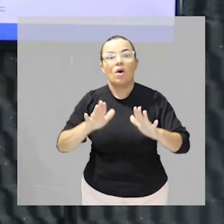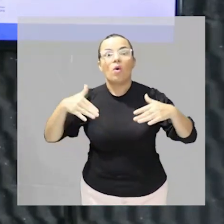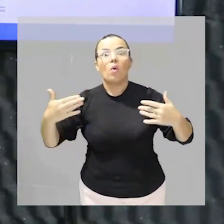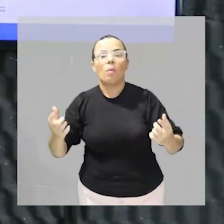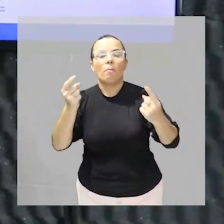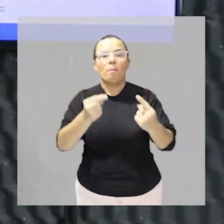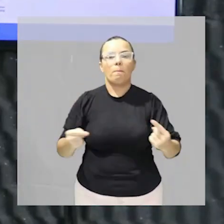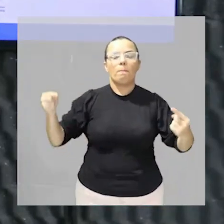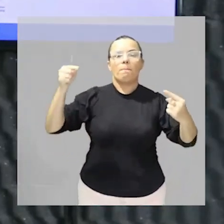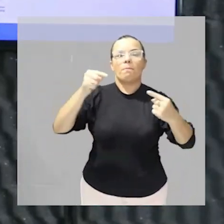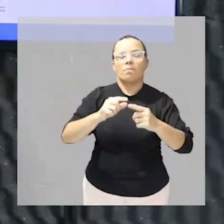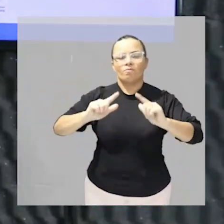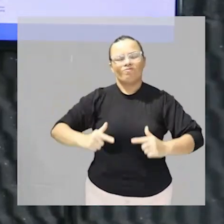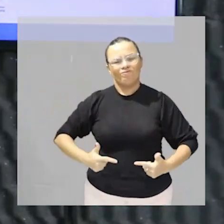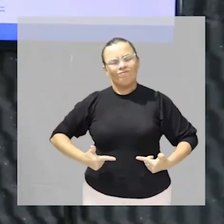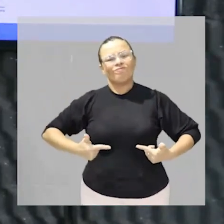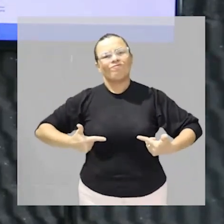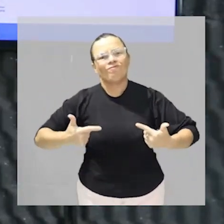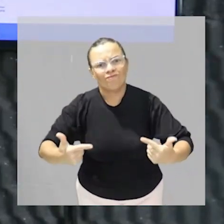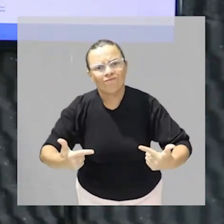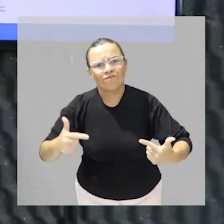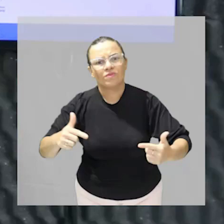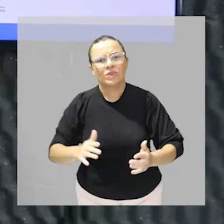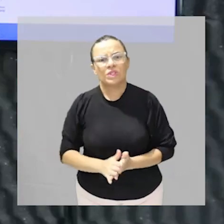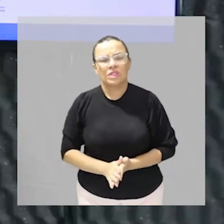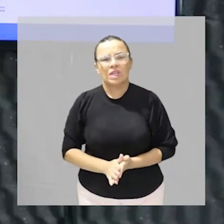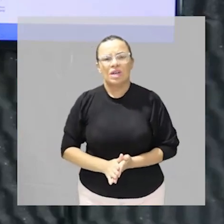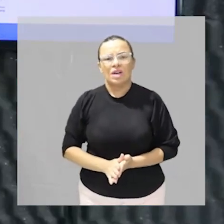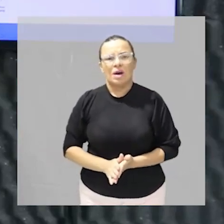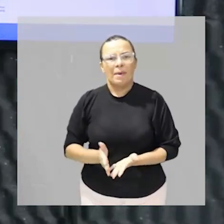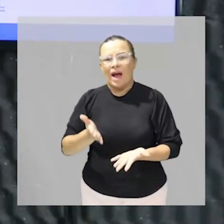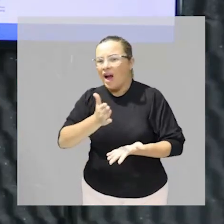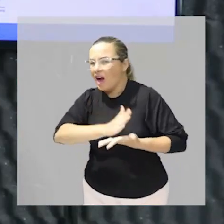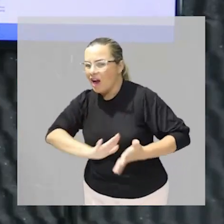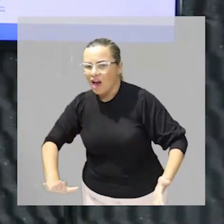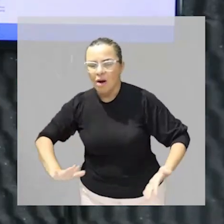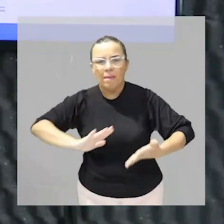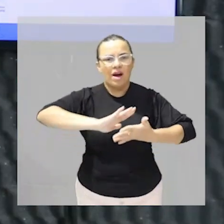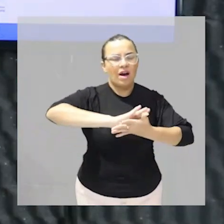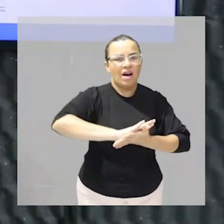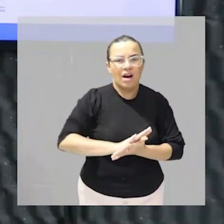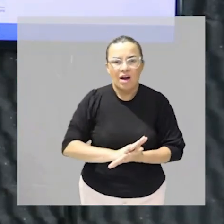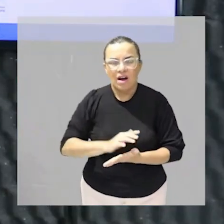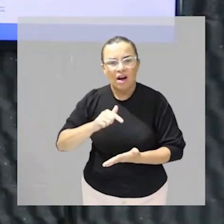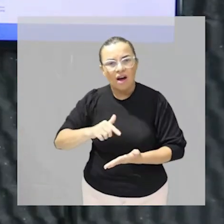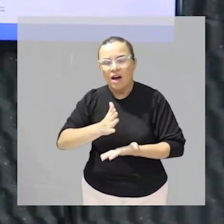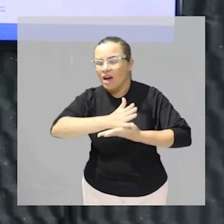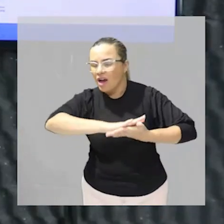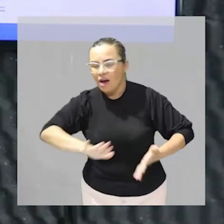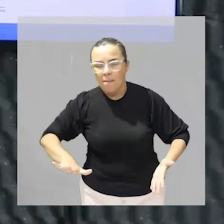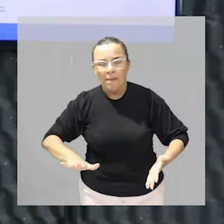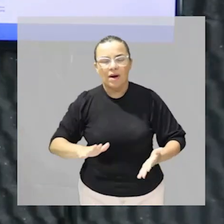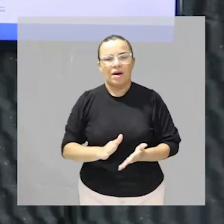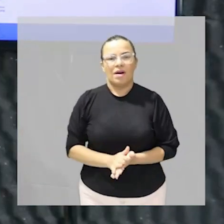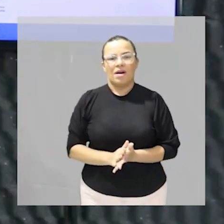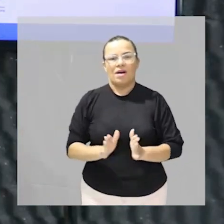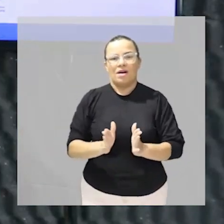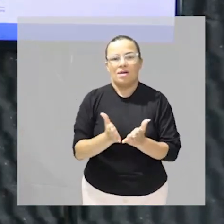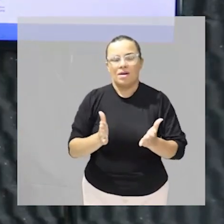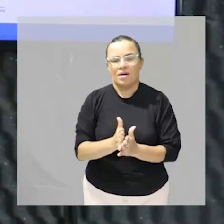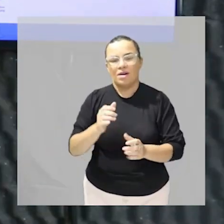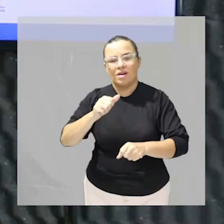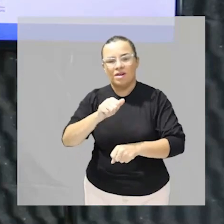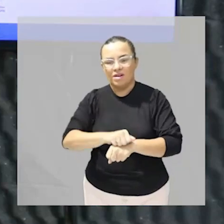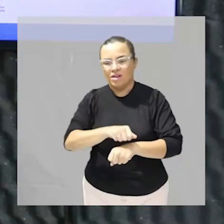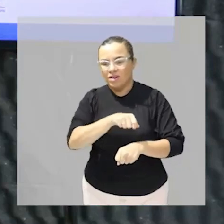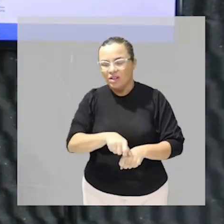quê? De combater a miséria social, que atingia milhares de plebeus. Tá? Então, qual é